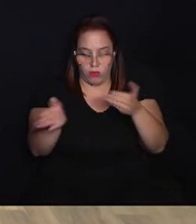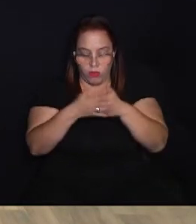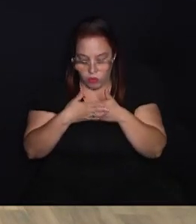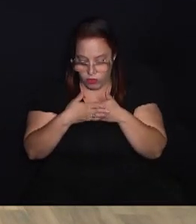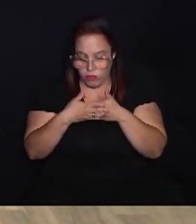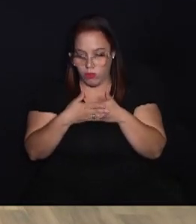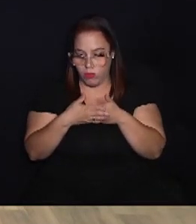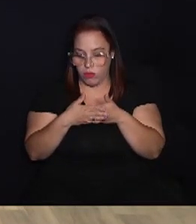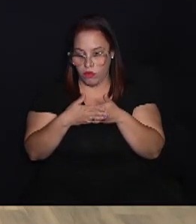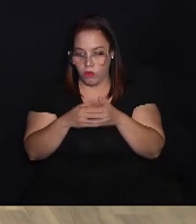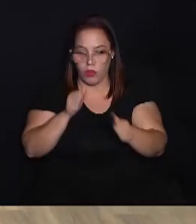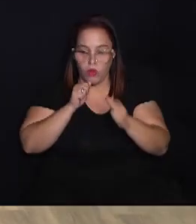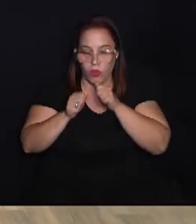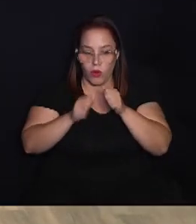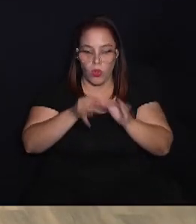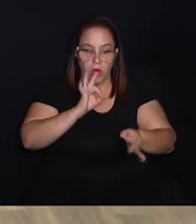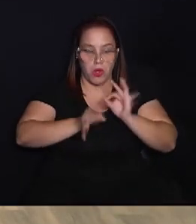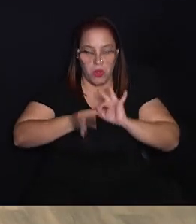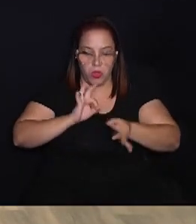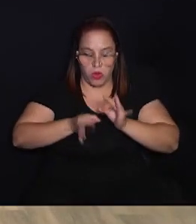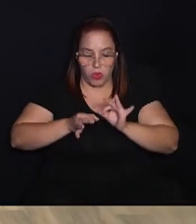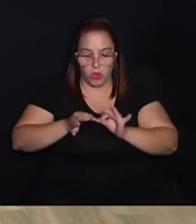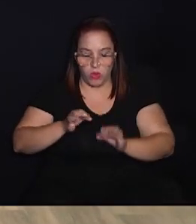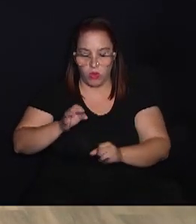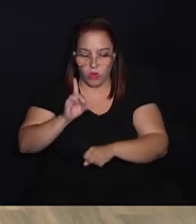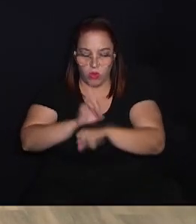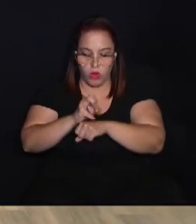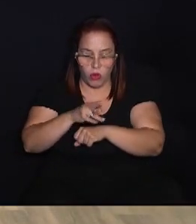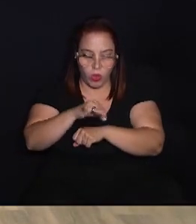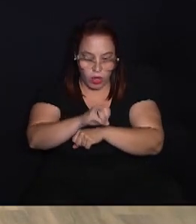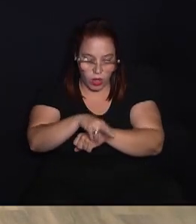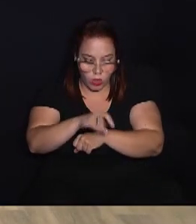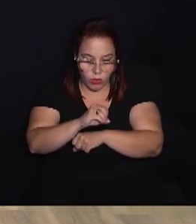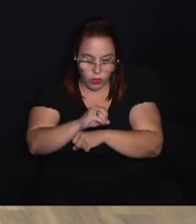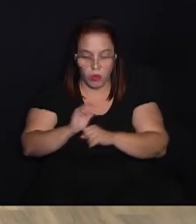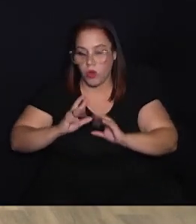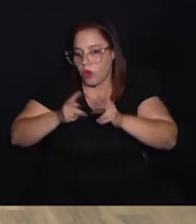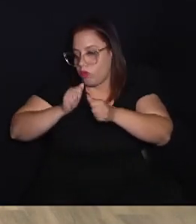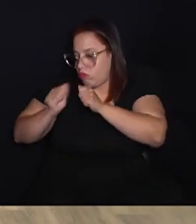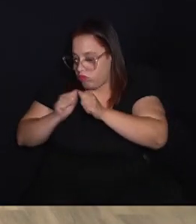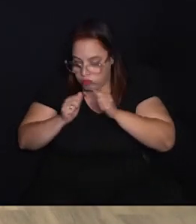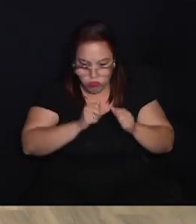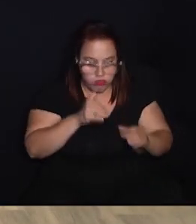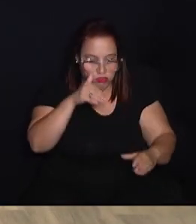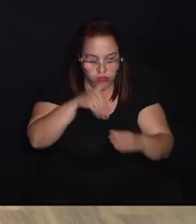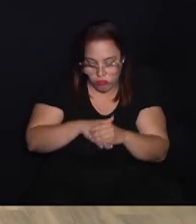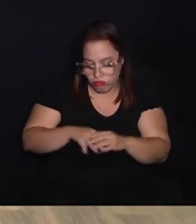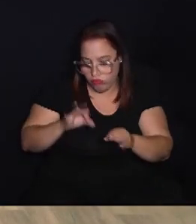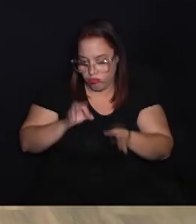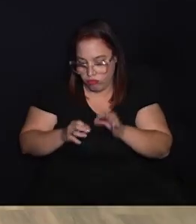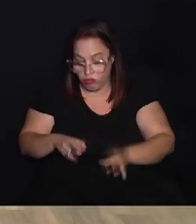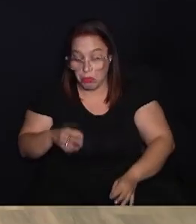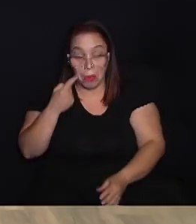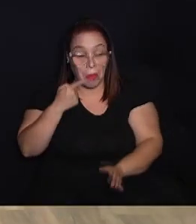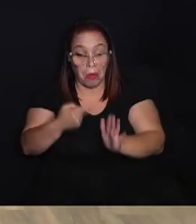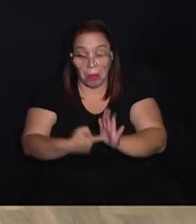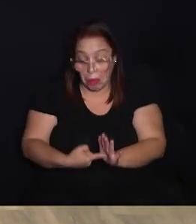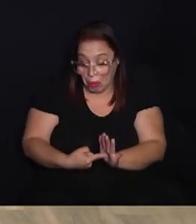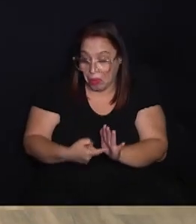Agradeço o elogio em nome de toda a equipe, lembrando que você que está nos acompanhando pode rever no youtube.com/TV